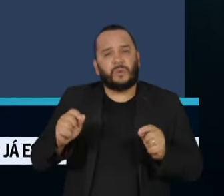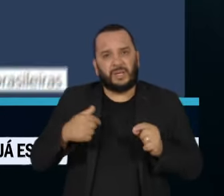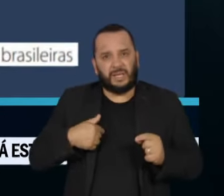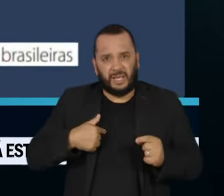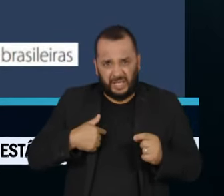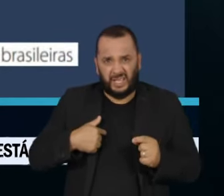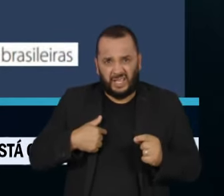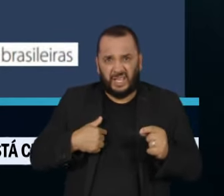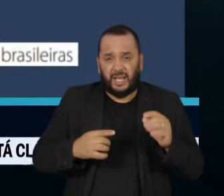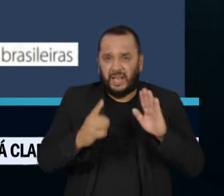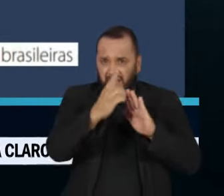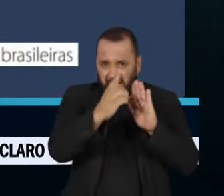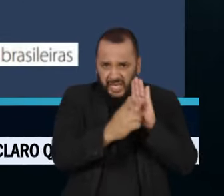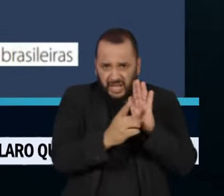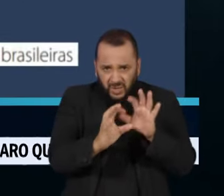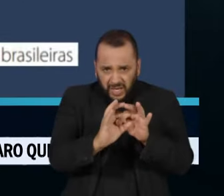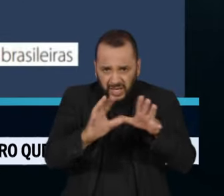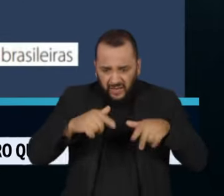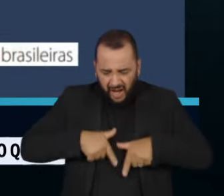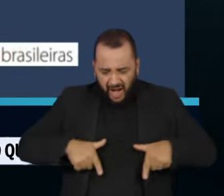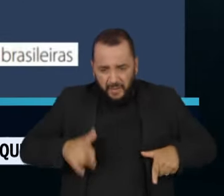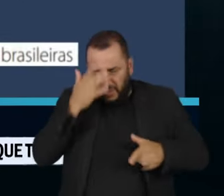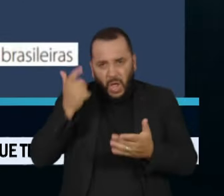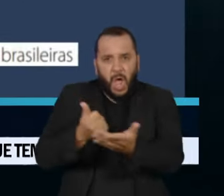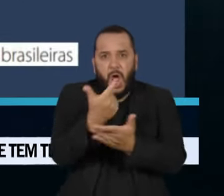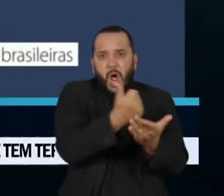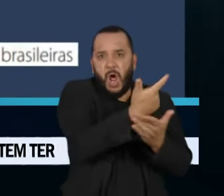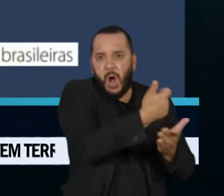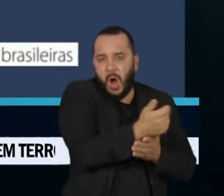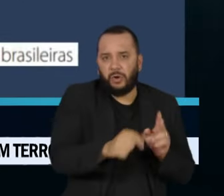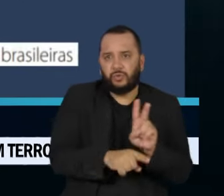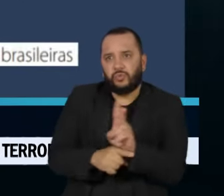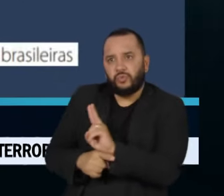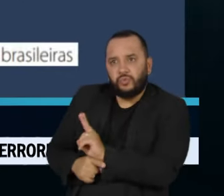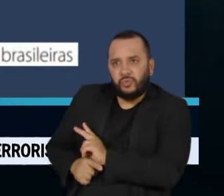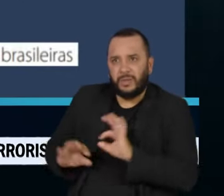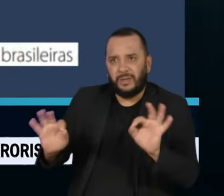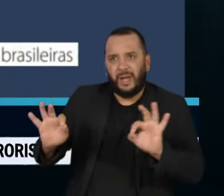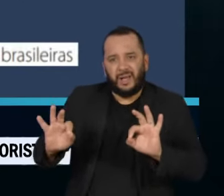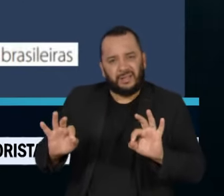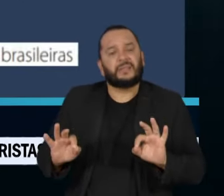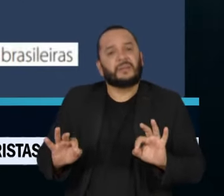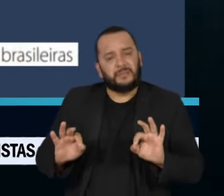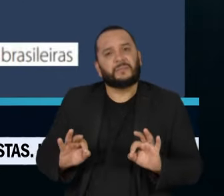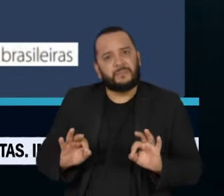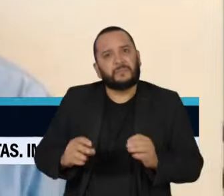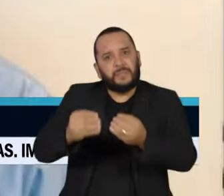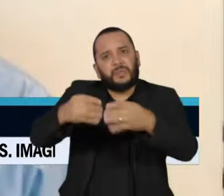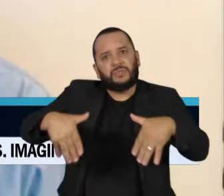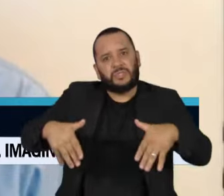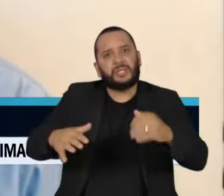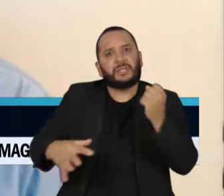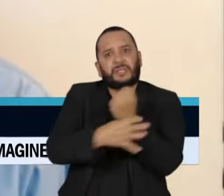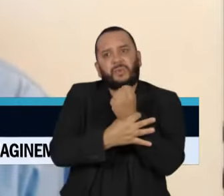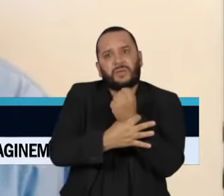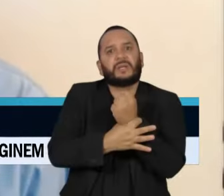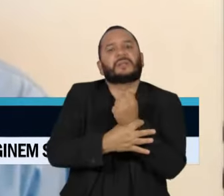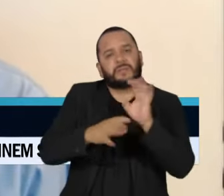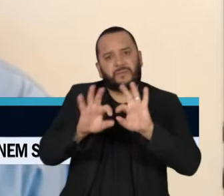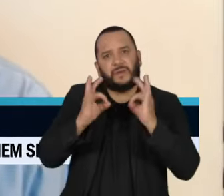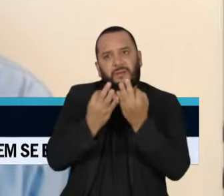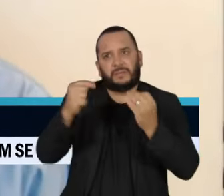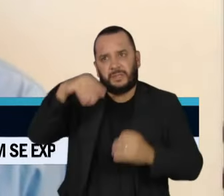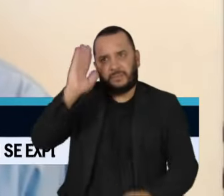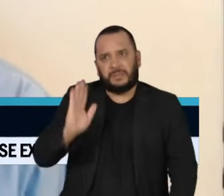incentivaram a multiplicação descontrolada de armas, sem fiscalização, o que coloca em risco a segurança das famílias brasileiras. Eu acho que o primeiro